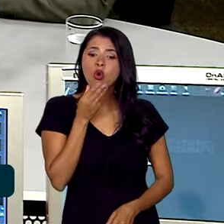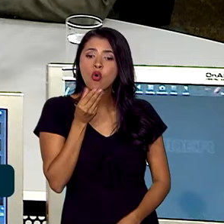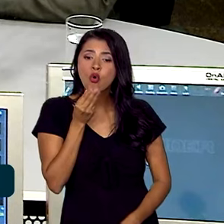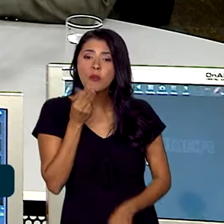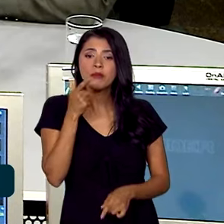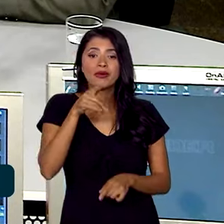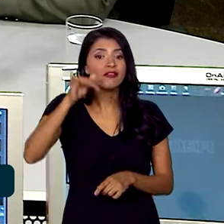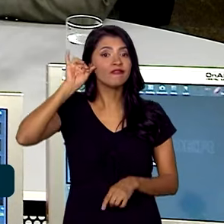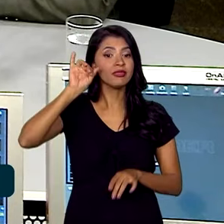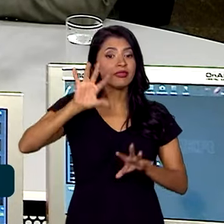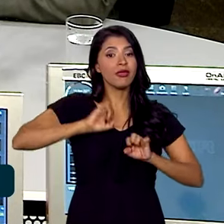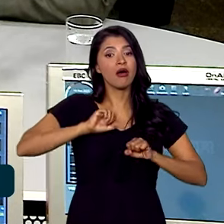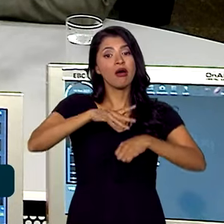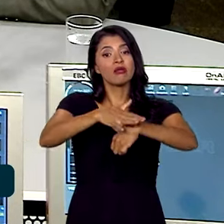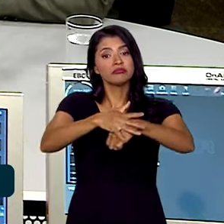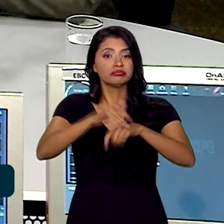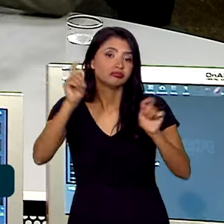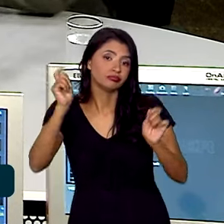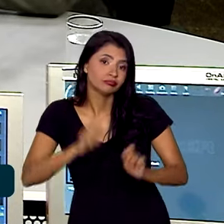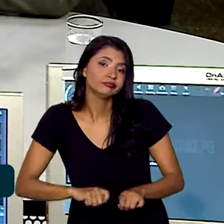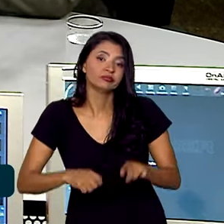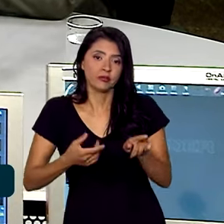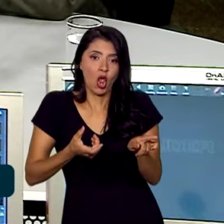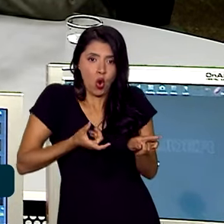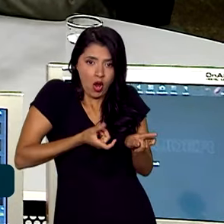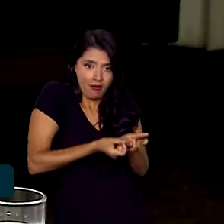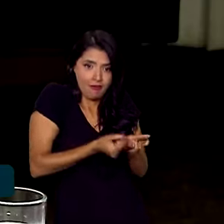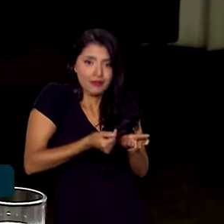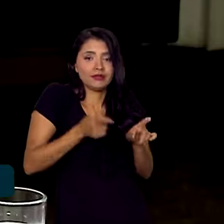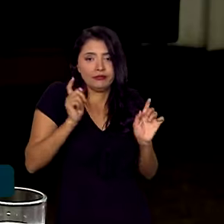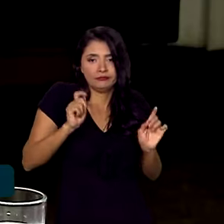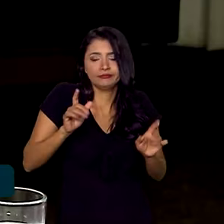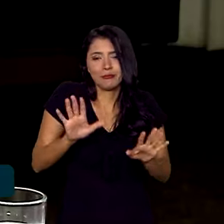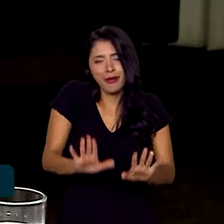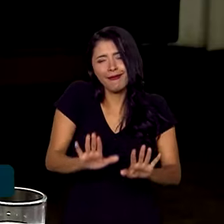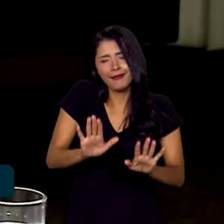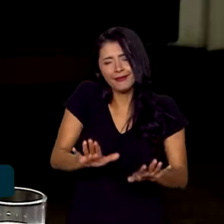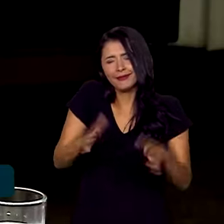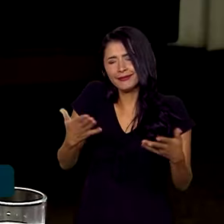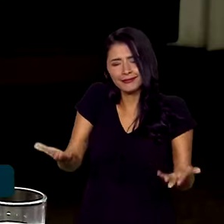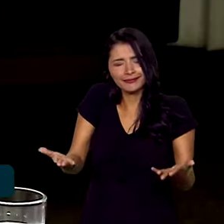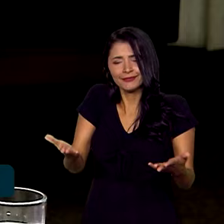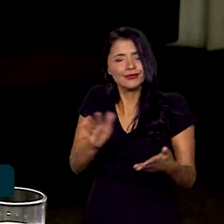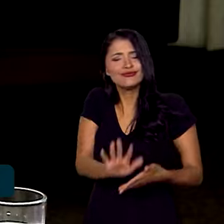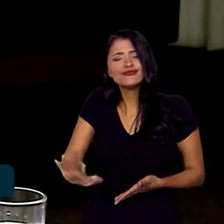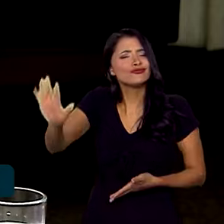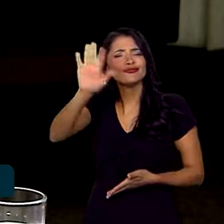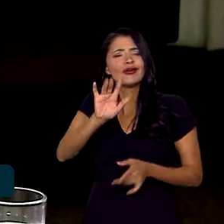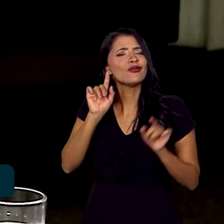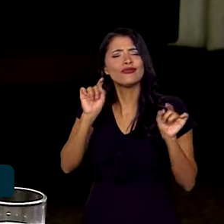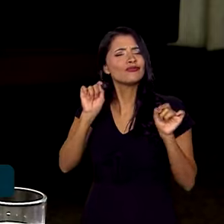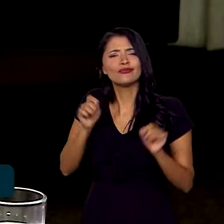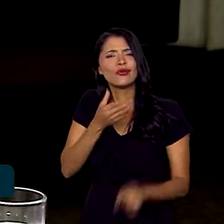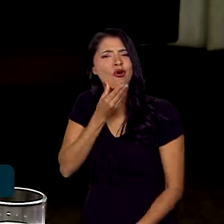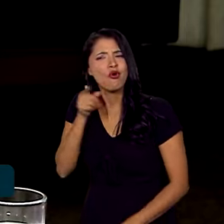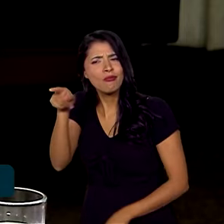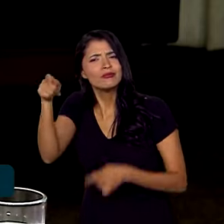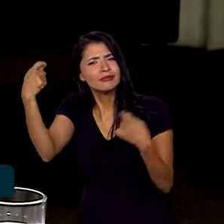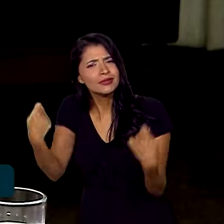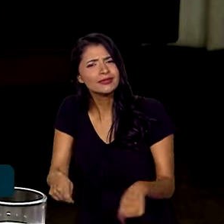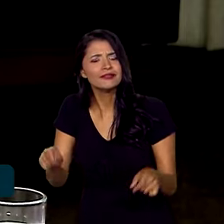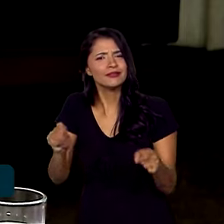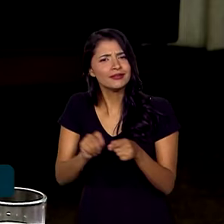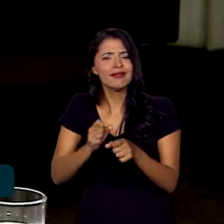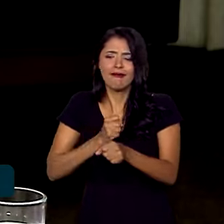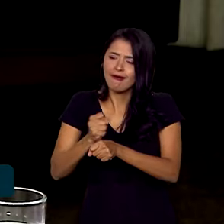doenças podemos falar do câncer de próstata nessa questão aqui mas eh de um modo geral o que que o homem deve fazer